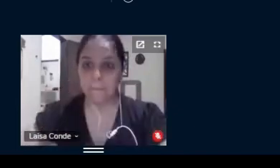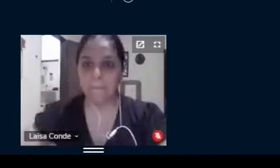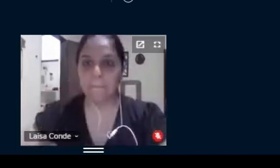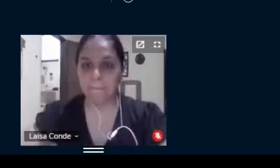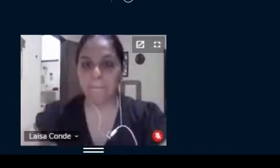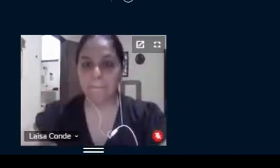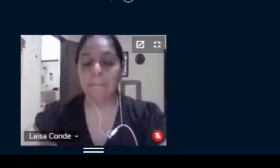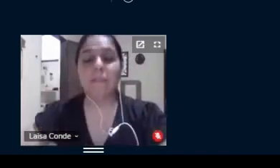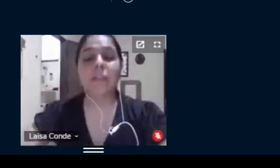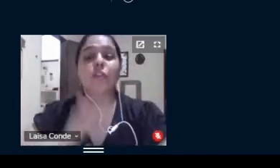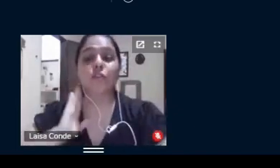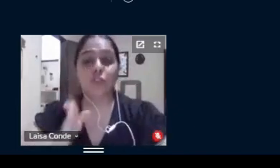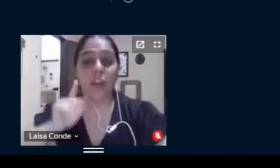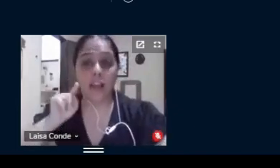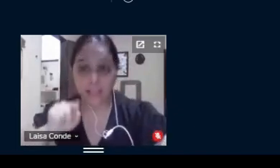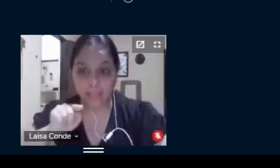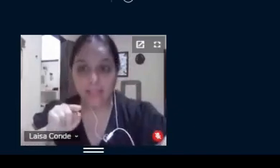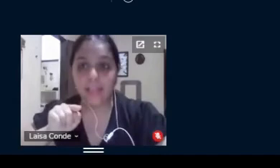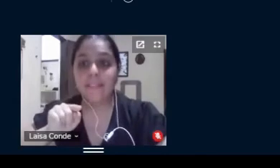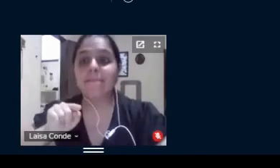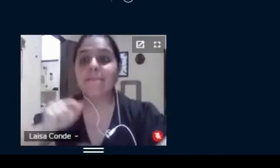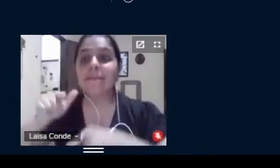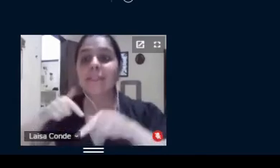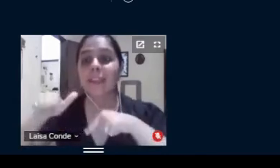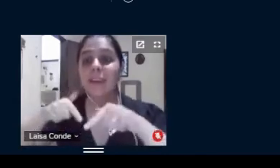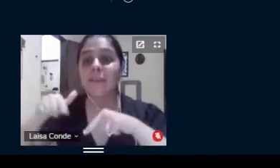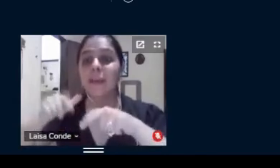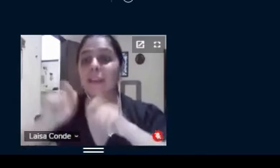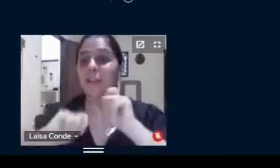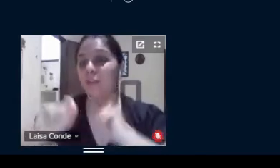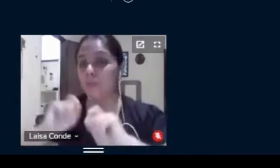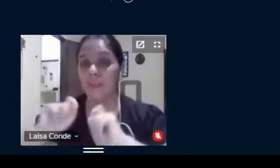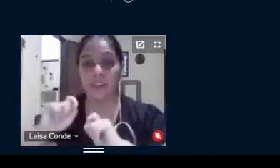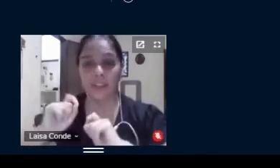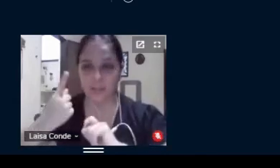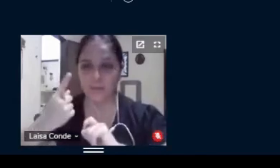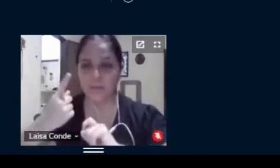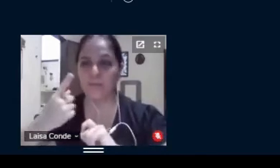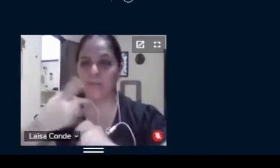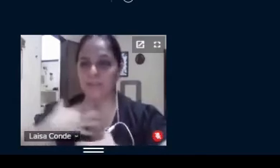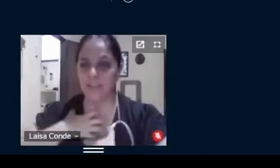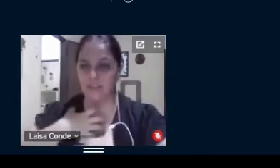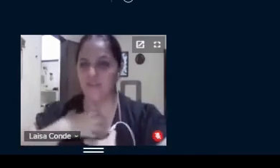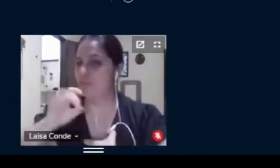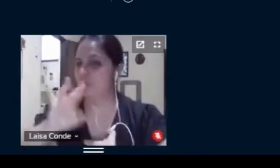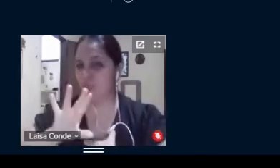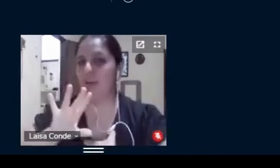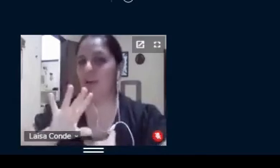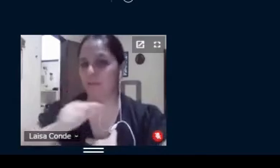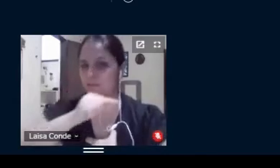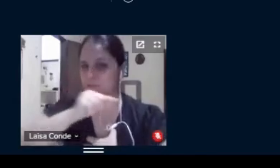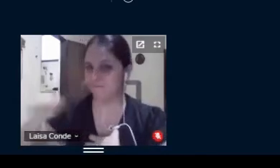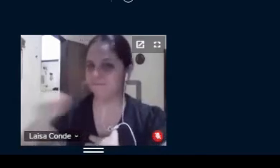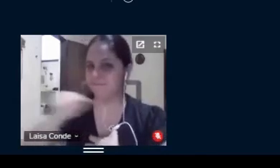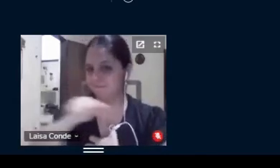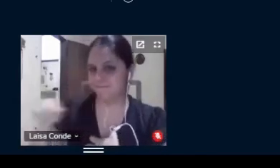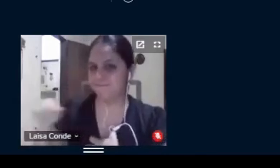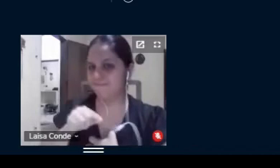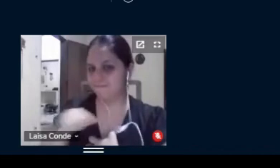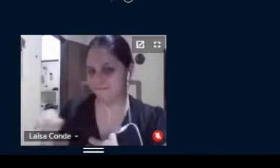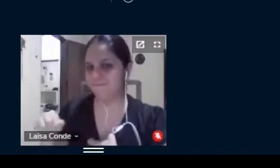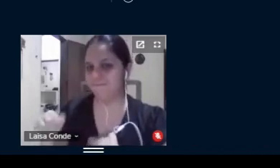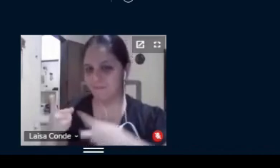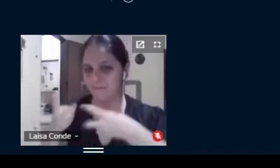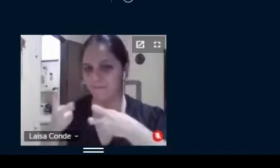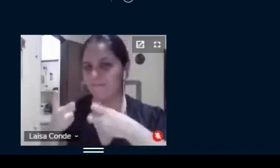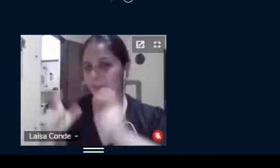Nesse caso, gente, ela está trabalhando com um sentido só de campo magnético, ó.